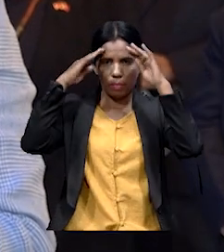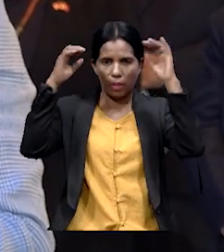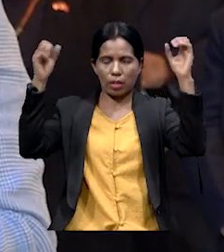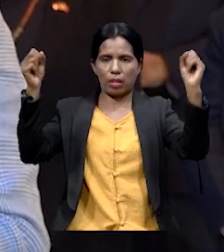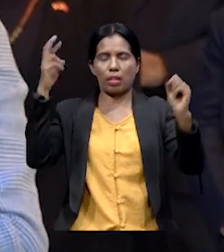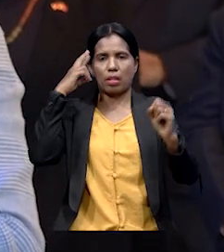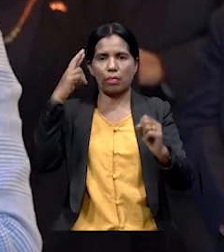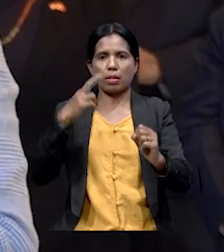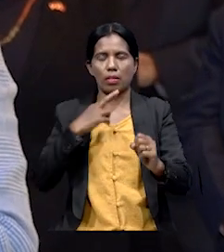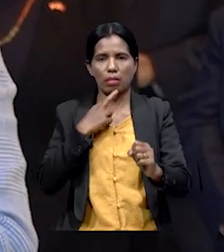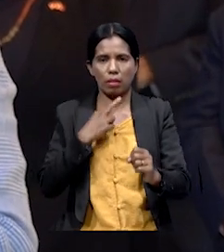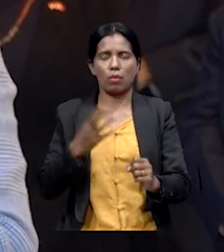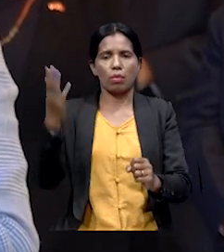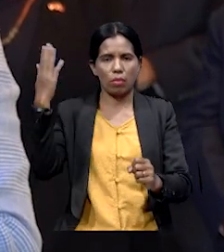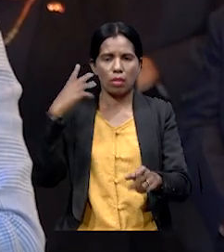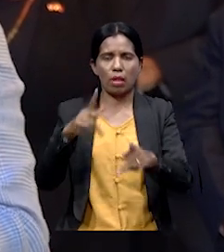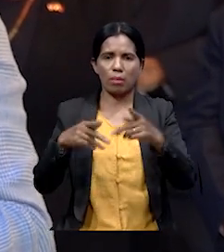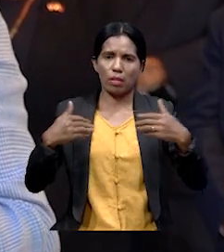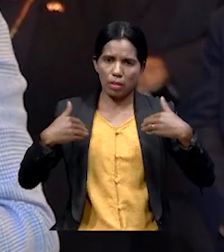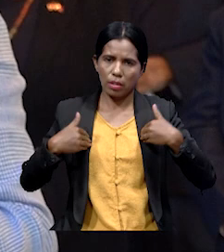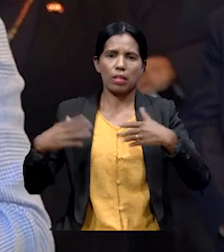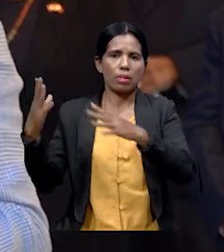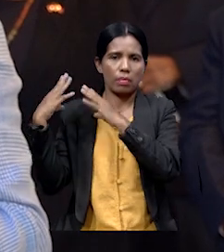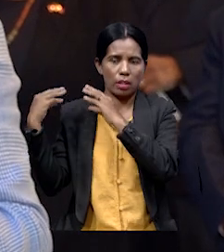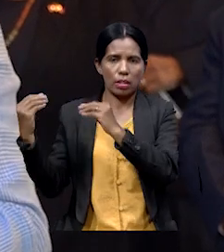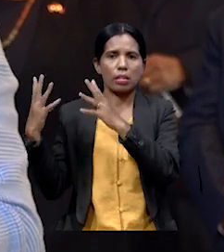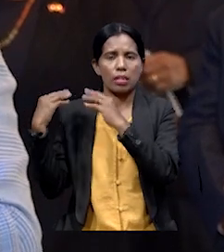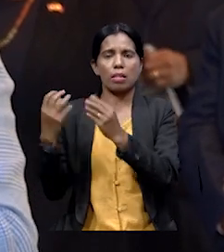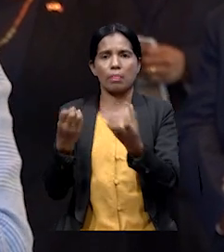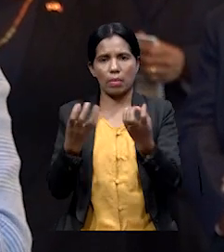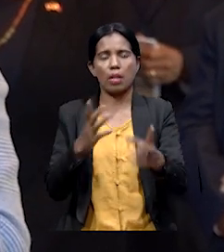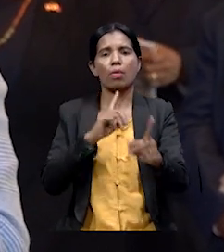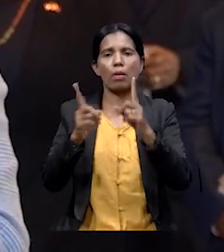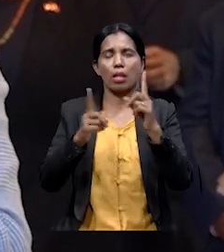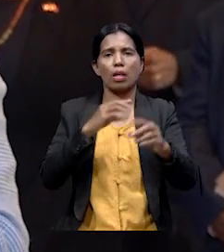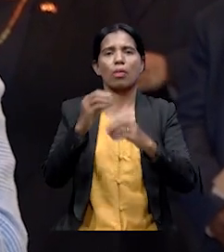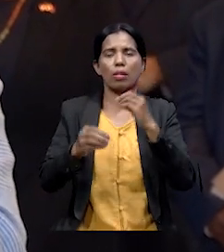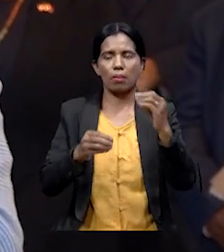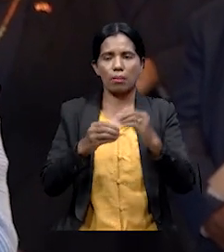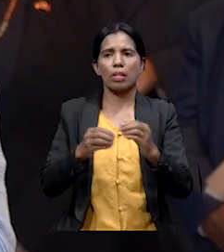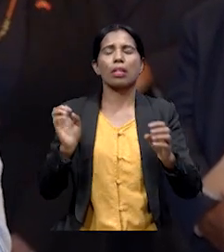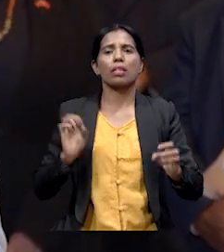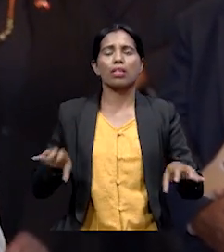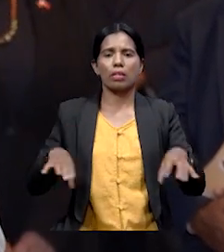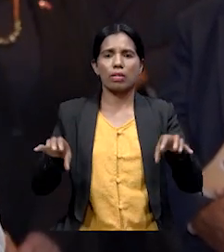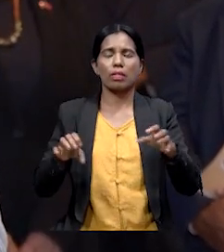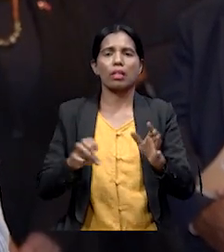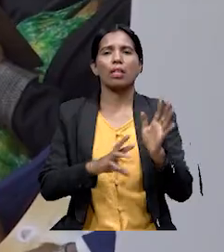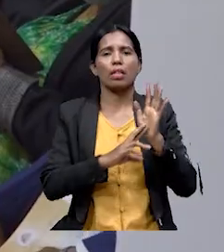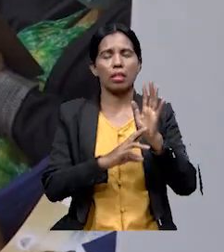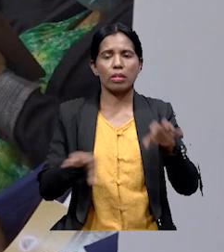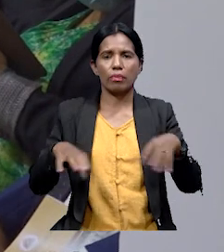a diplomata tuan ida, nem que é experiência, explica o tuan com a papel saída, mas o embaixador Sira tem que